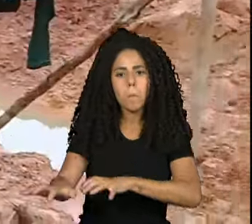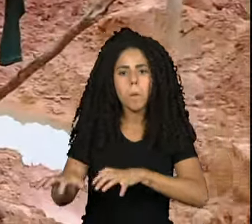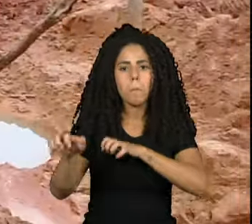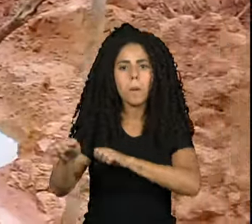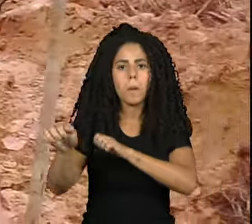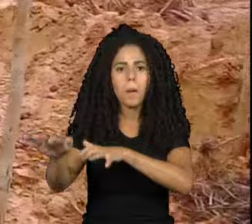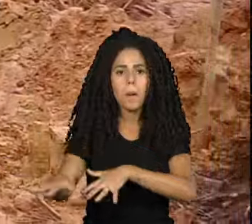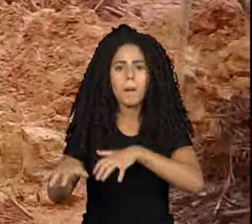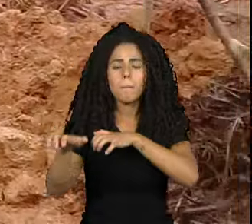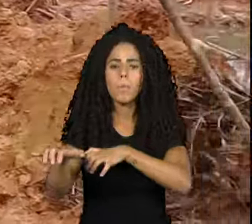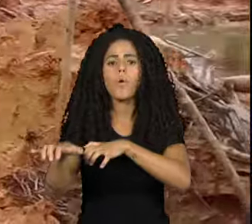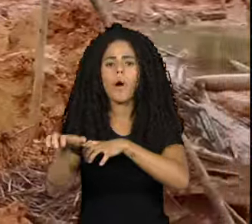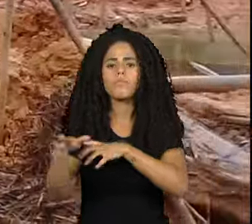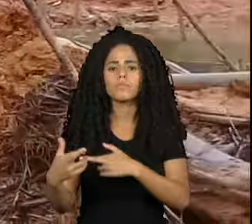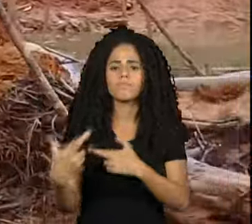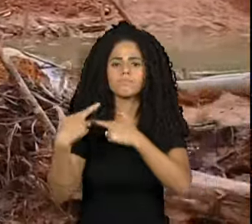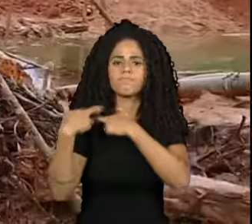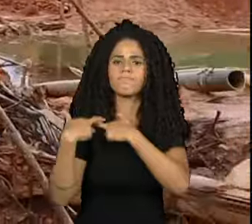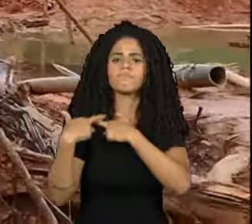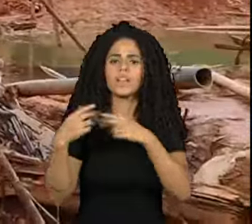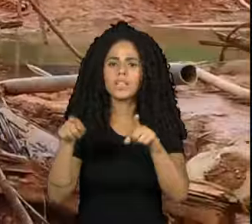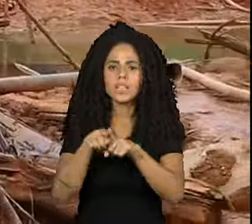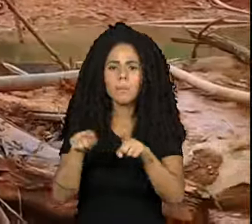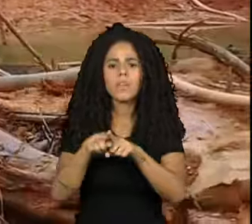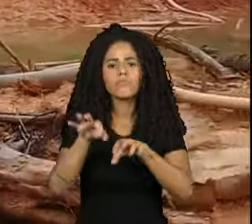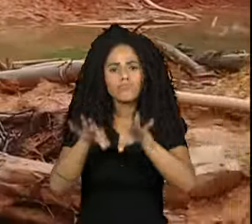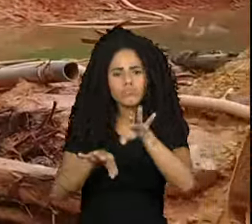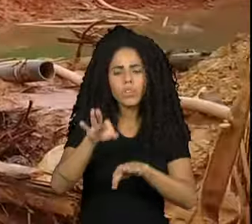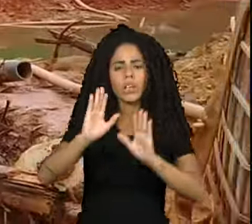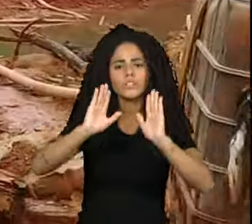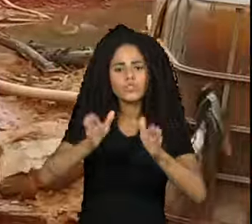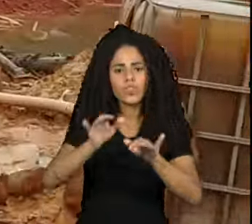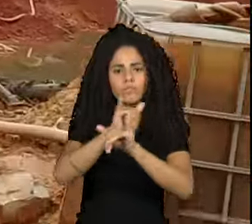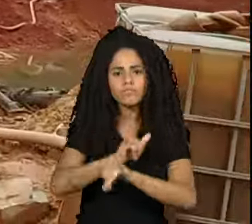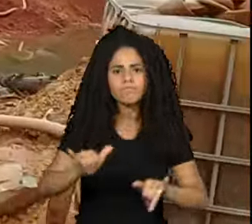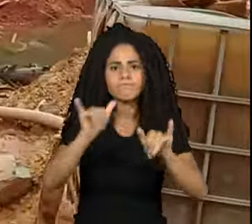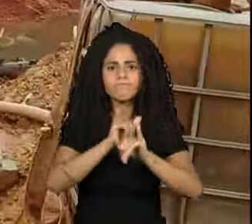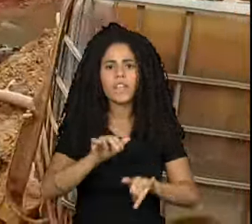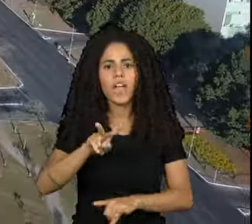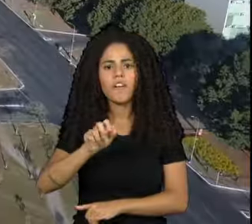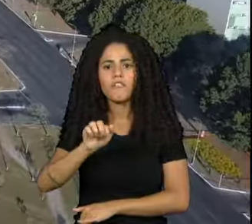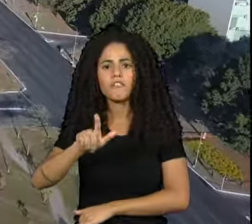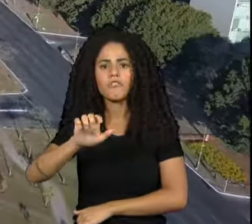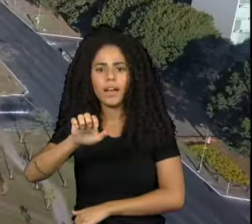O tribunal já negou apelações da agência e da mineradora Vale.